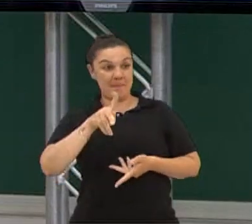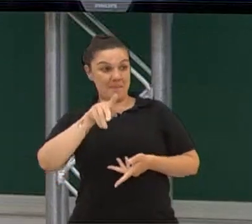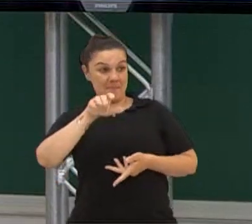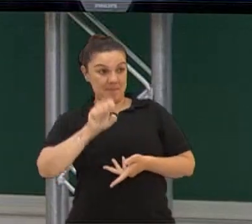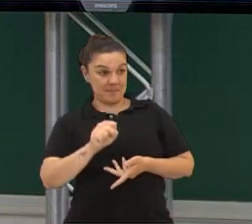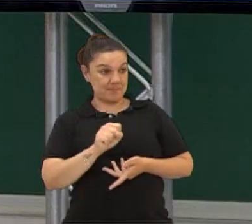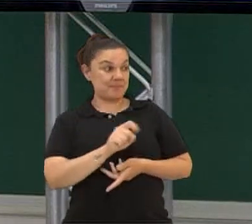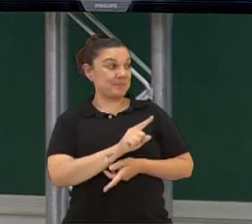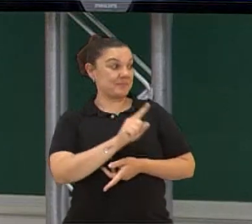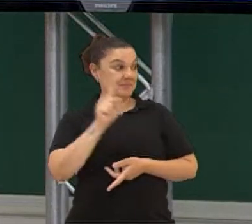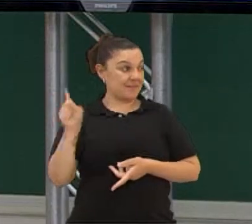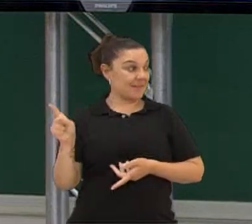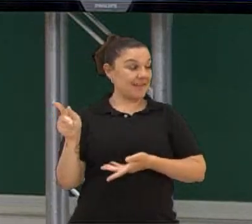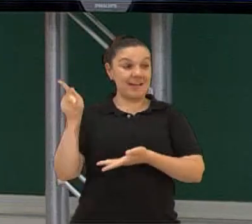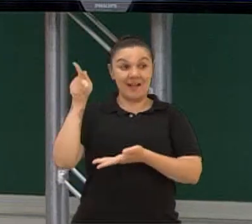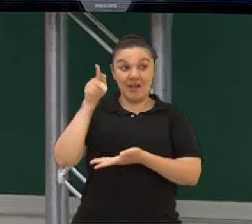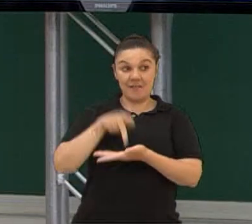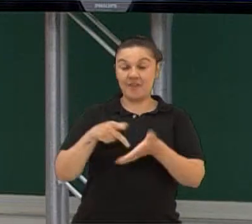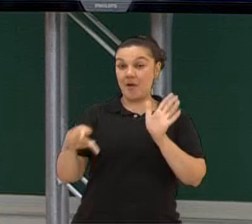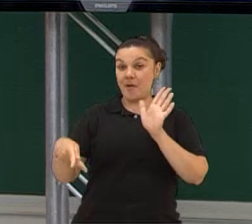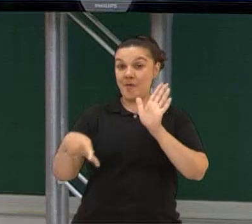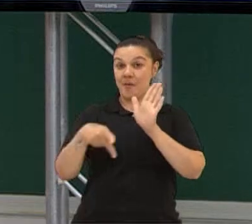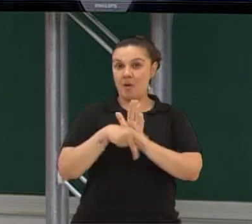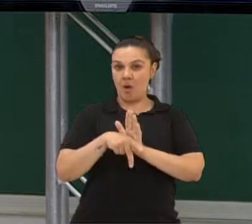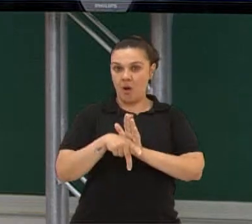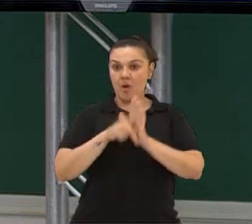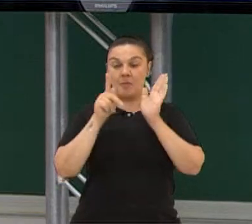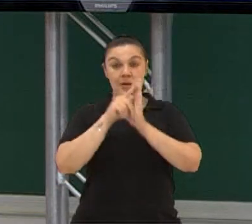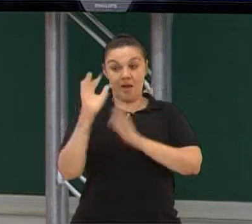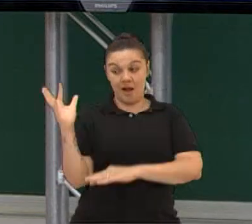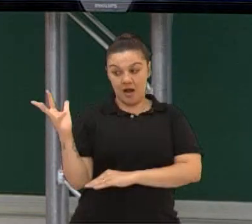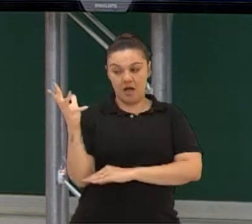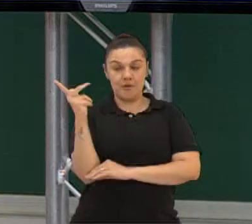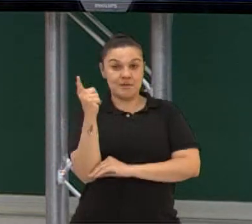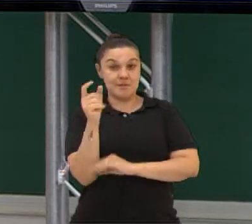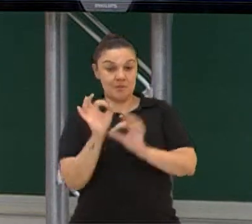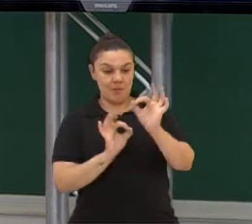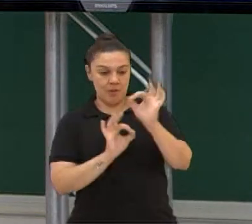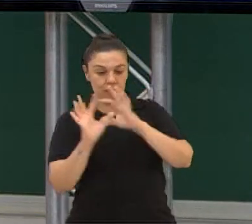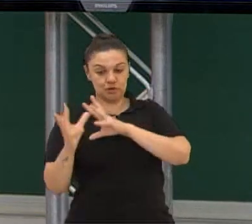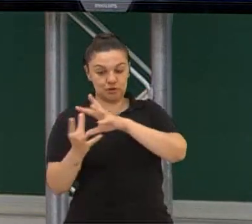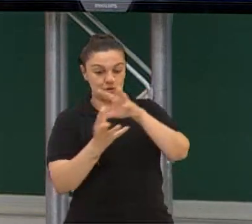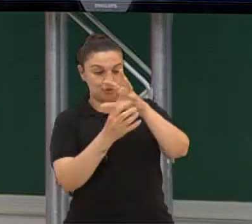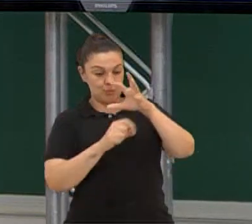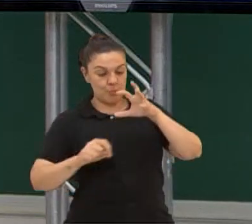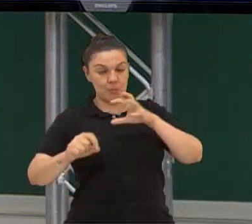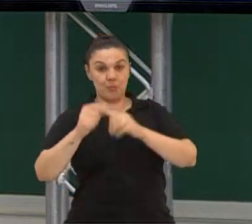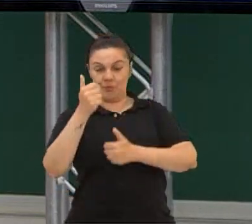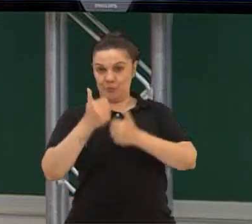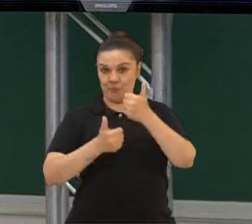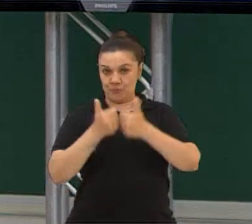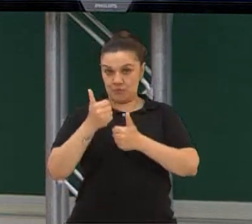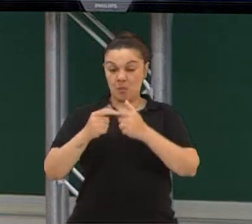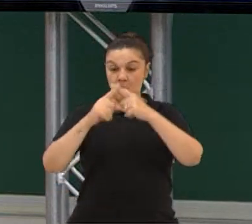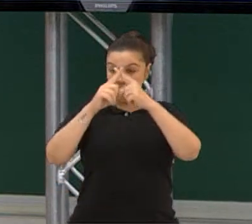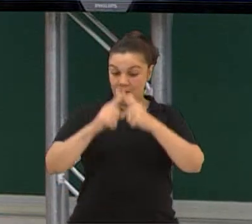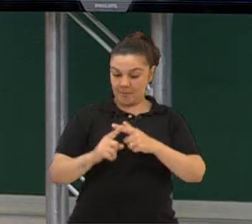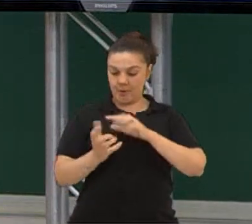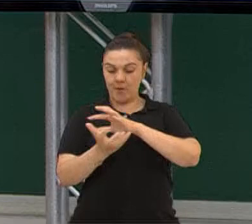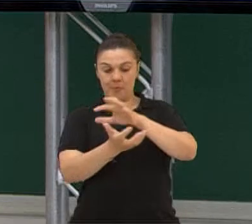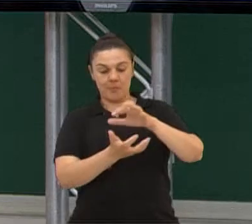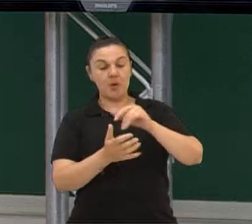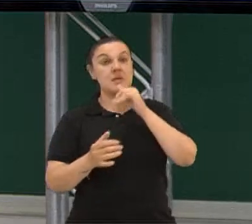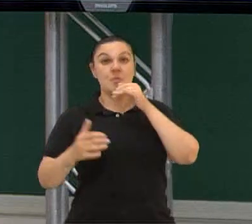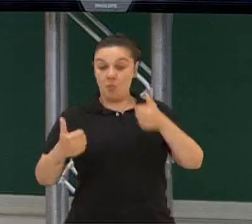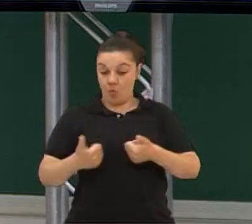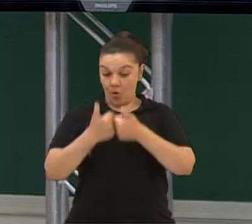é a grande entidade que organiza o futebol mundial, né? As competições mundiais de futebol, como a